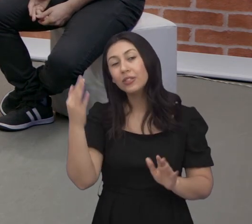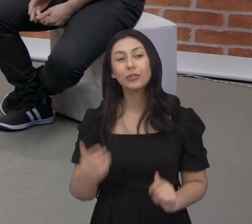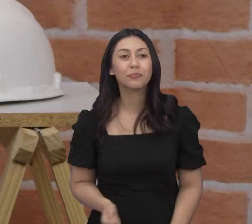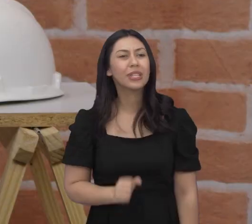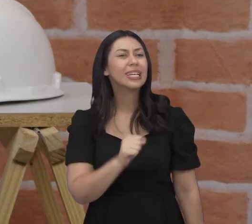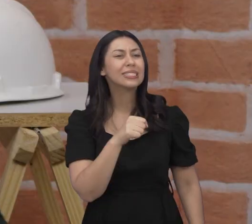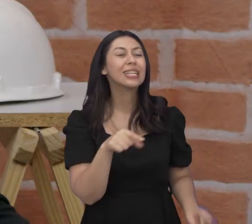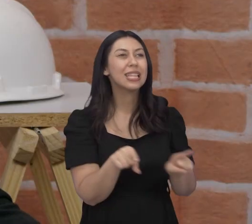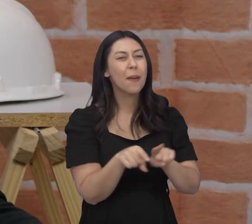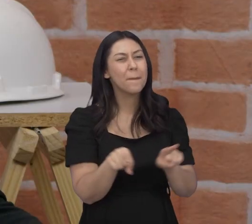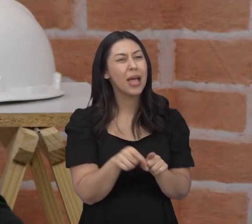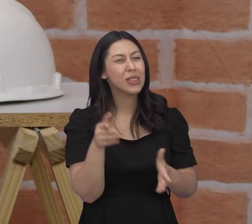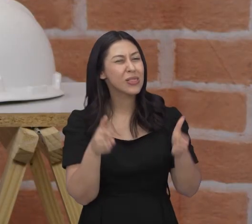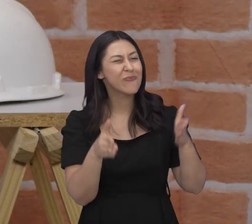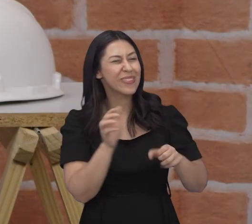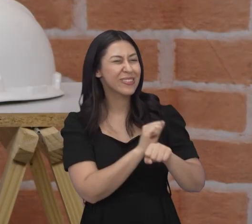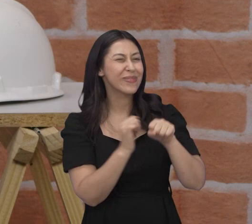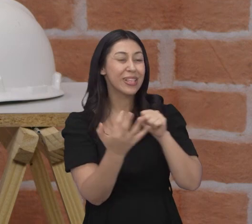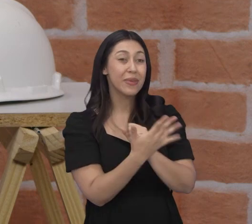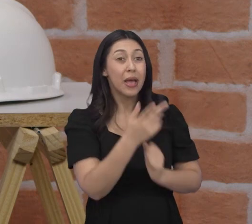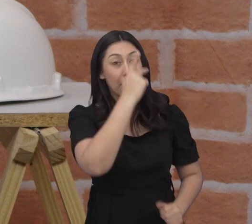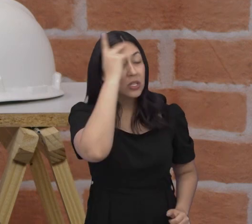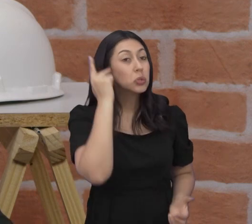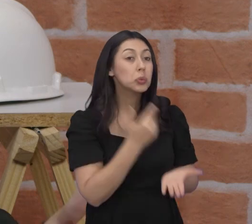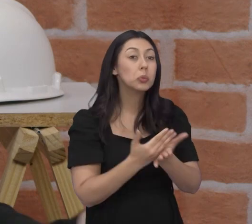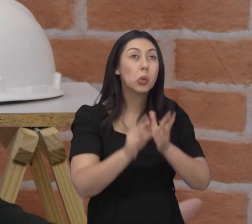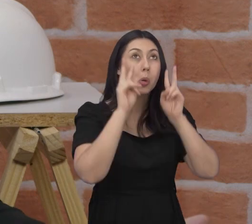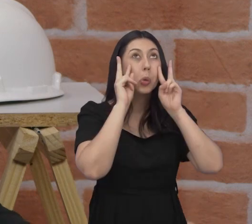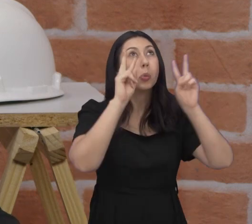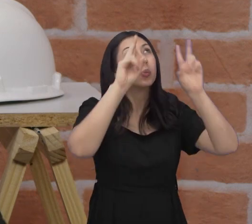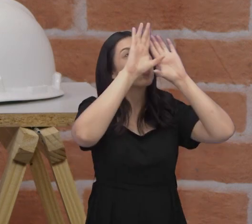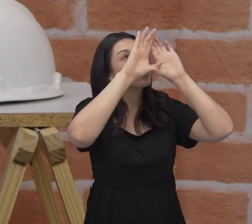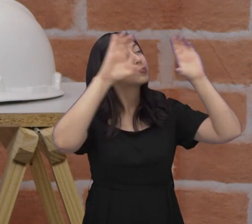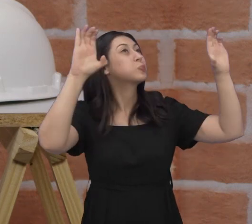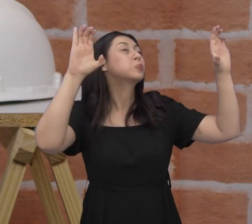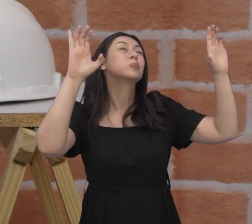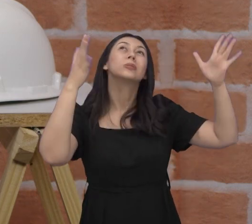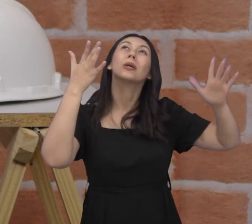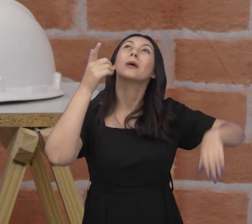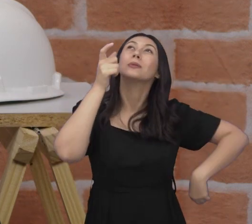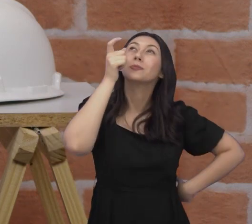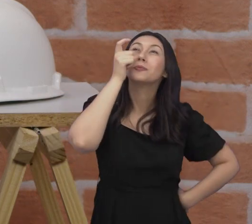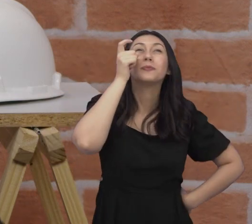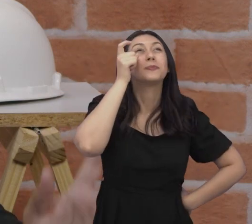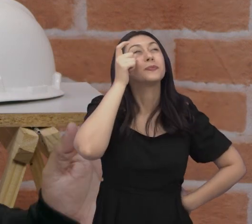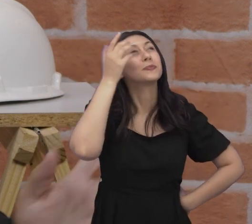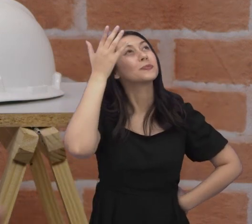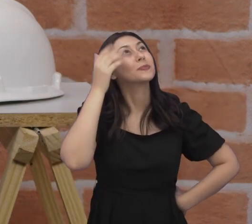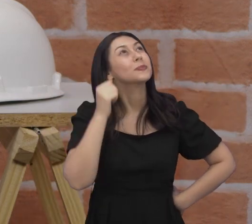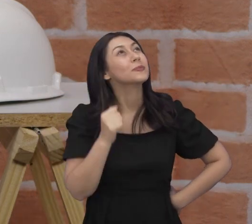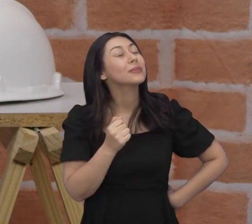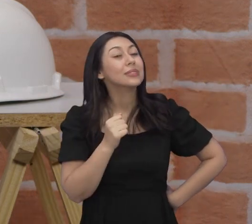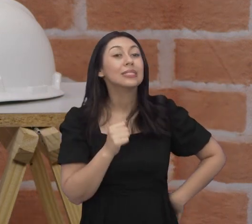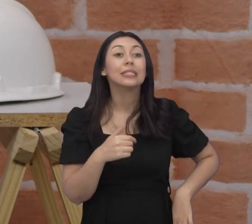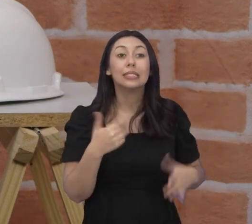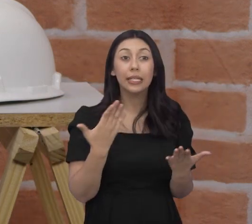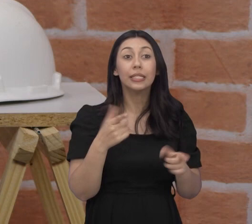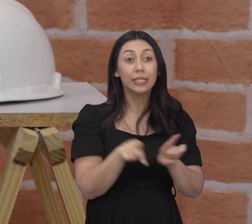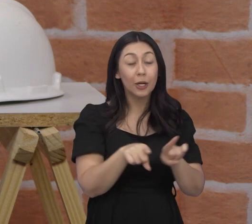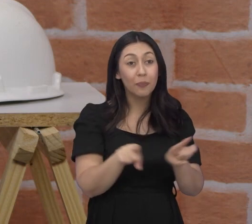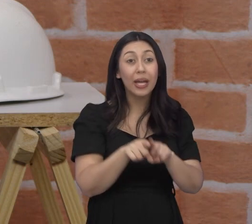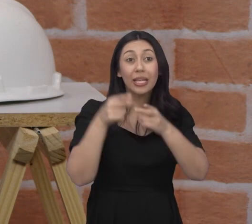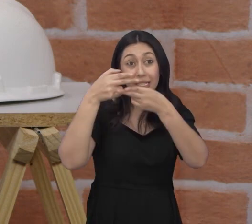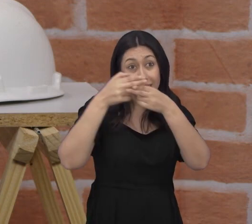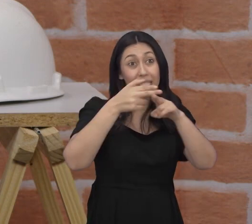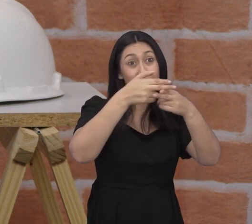começaram a ficar muito em casa por causa que teve a pandemia, né? Daí o pessoal começou a olhar muito pro céu, né? Não tinha muito o que fazer, eu ficava em casa comendo, olhando pro céu. Daí passava,